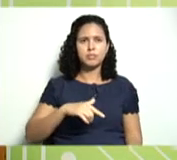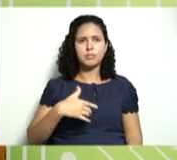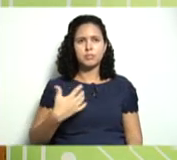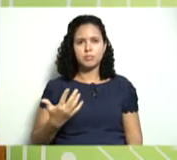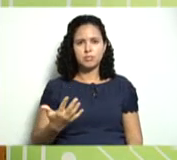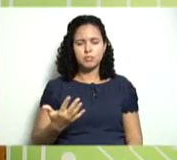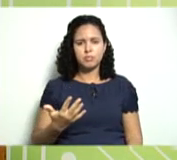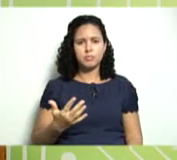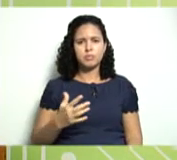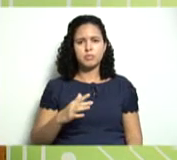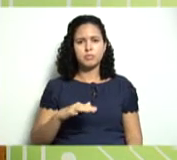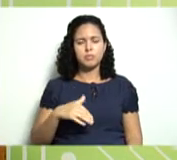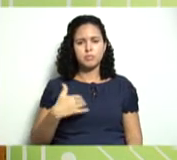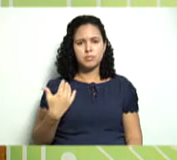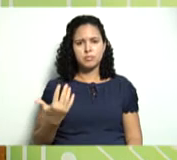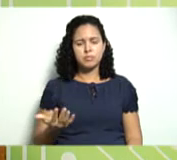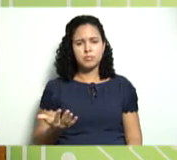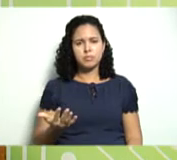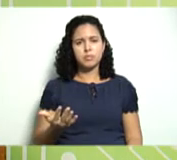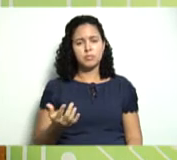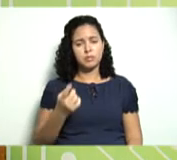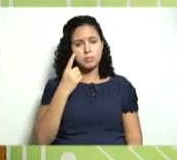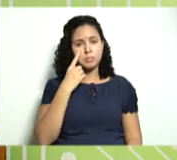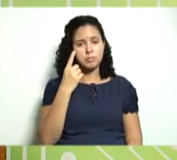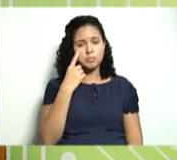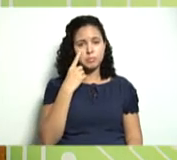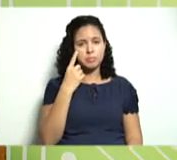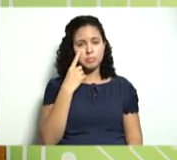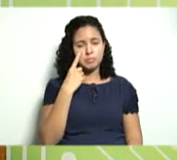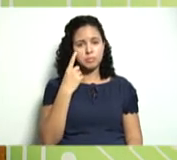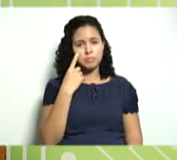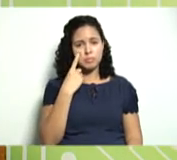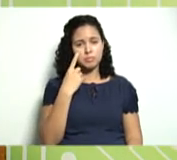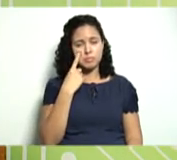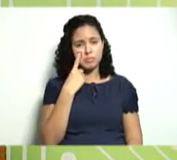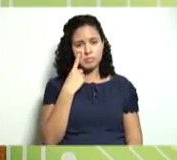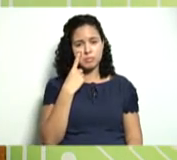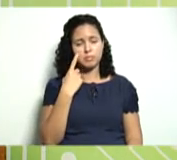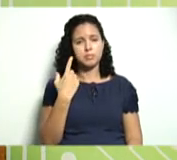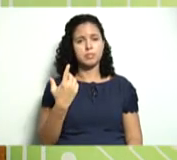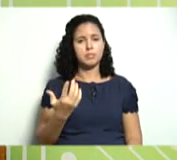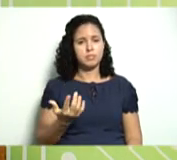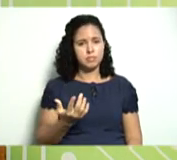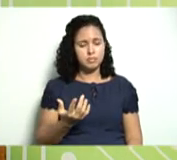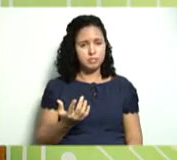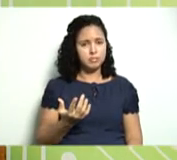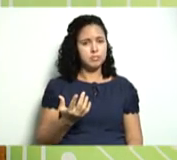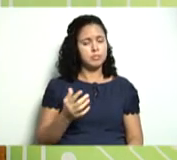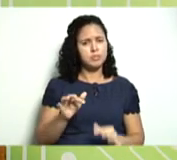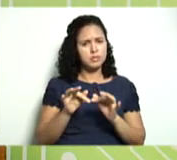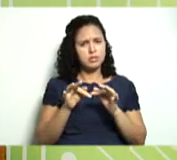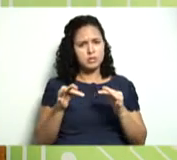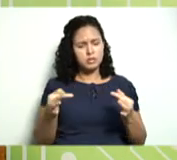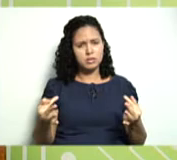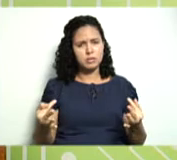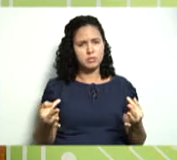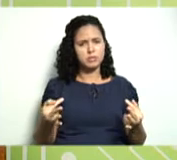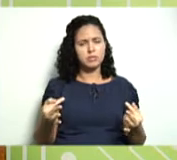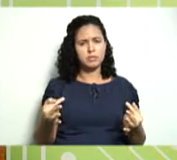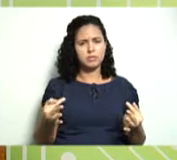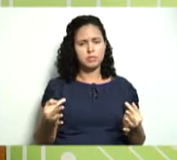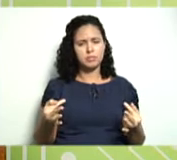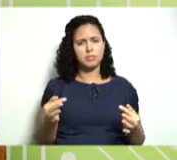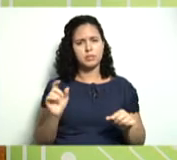então veja bem essa essa questão ela simples tranqüilo de ser